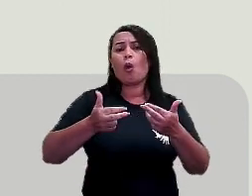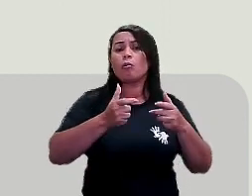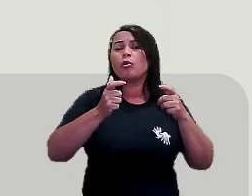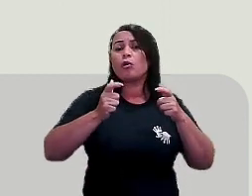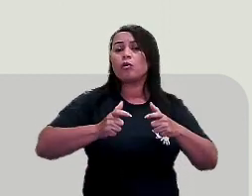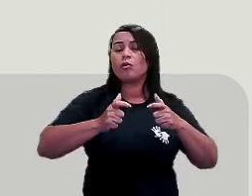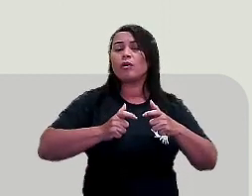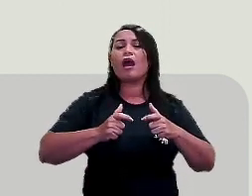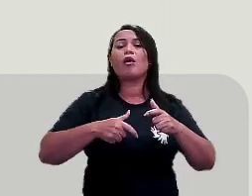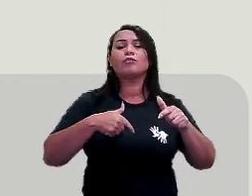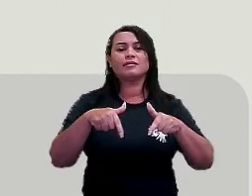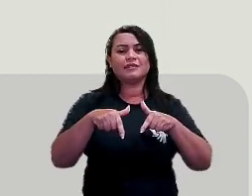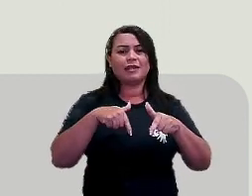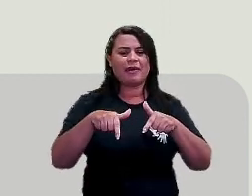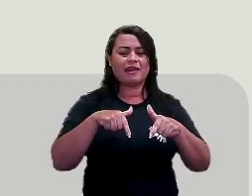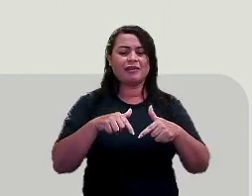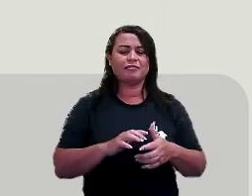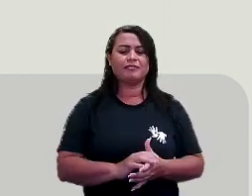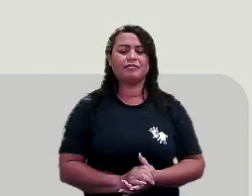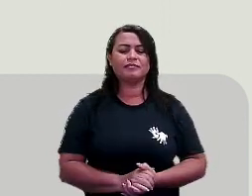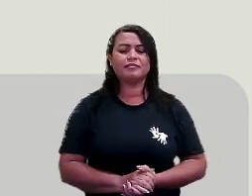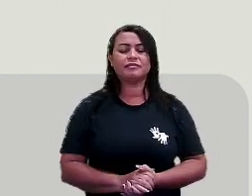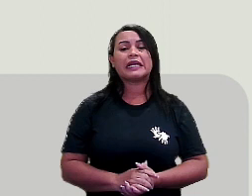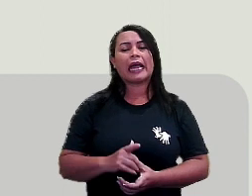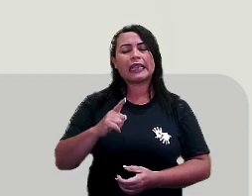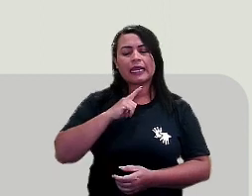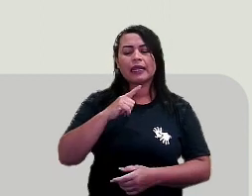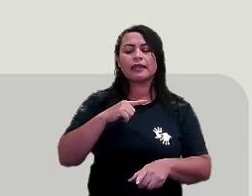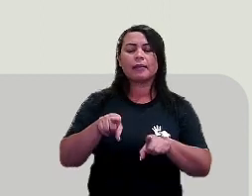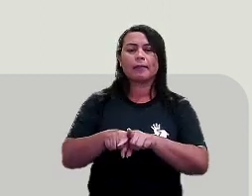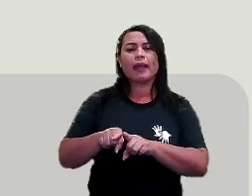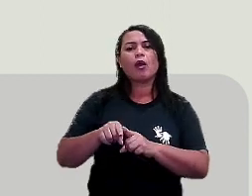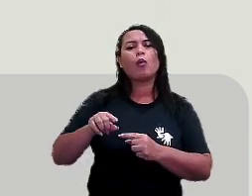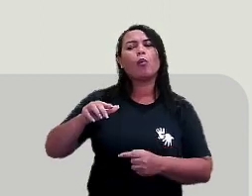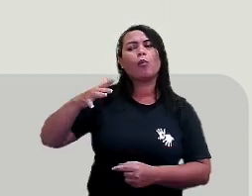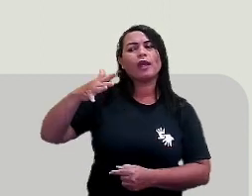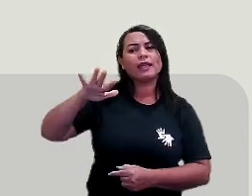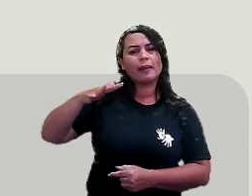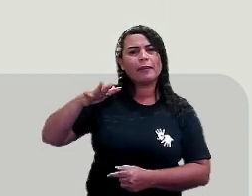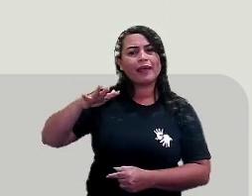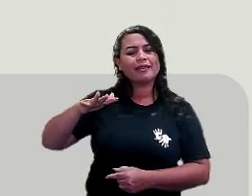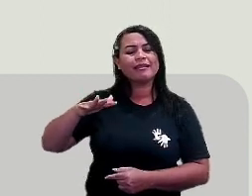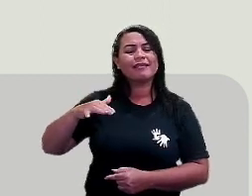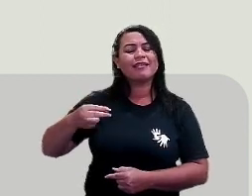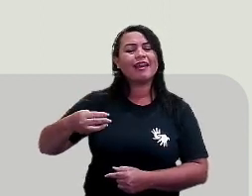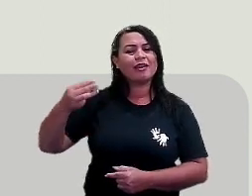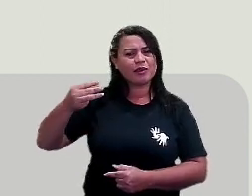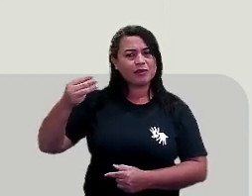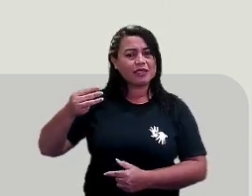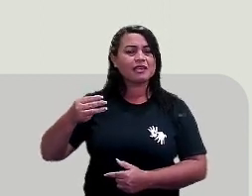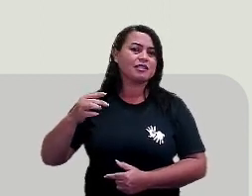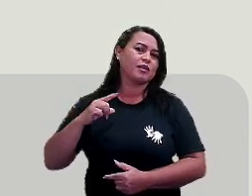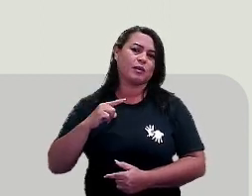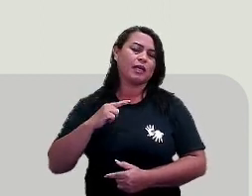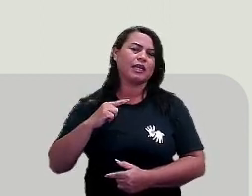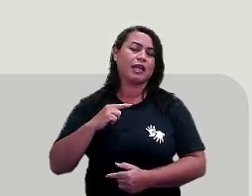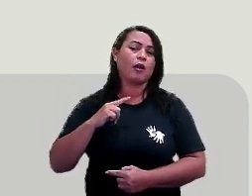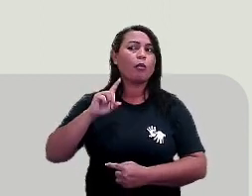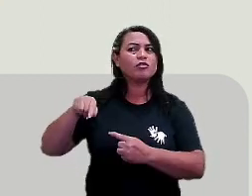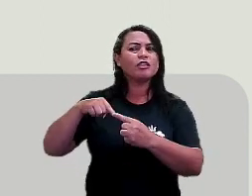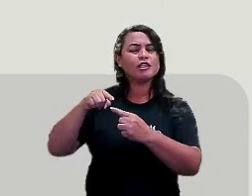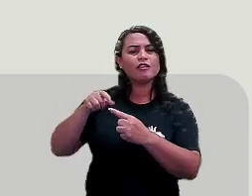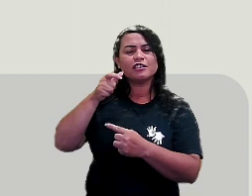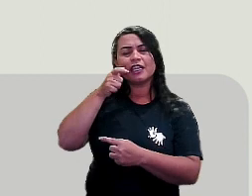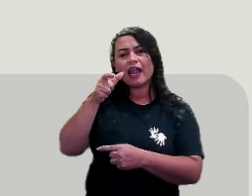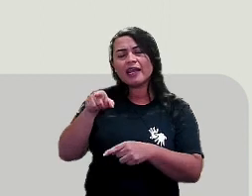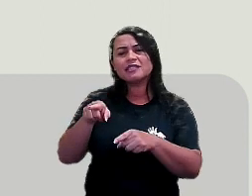de trabalho. E o intermediário, que vocês possuem objetivos, interesses em comum, porém também